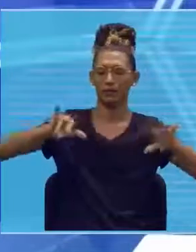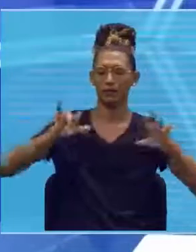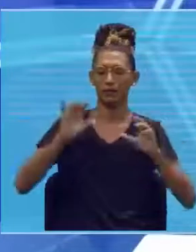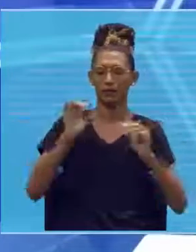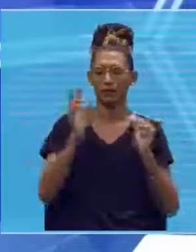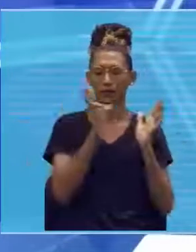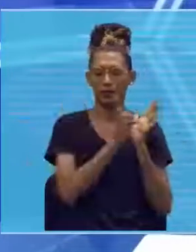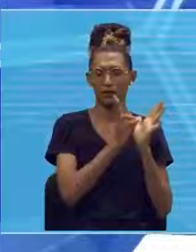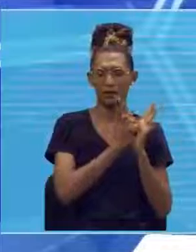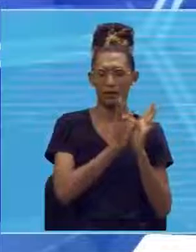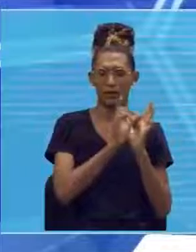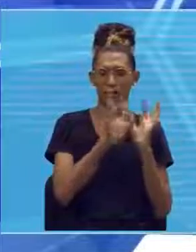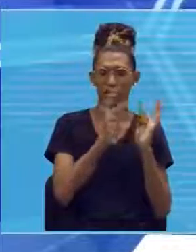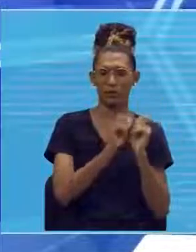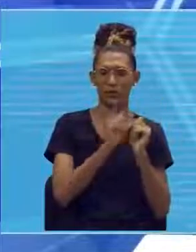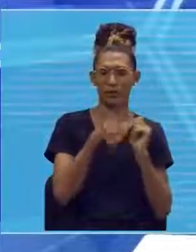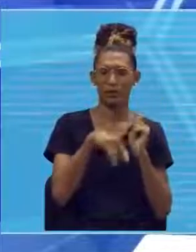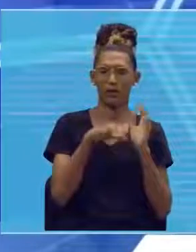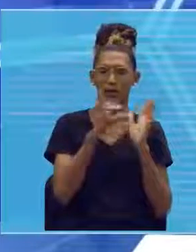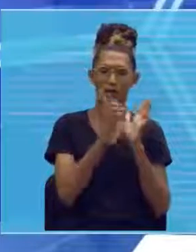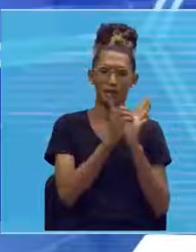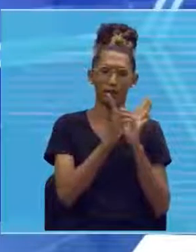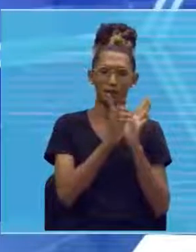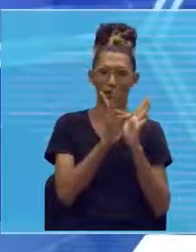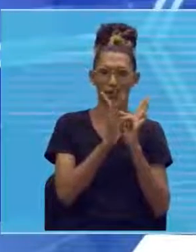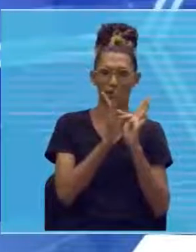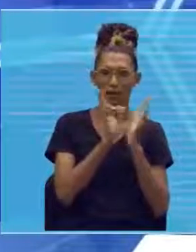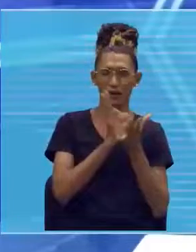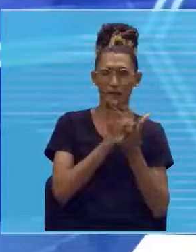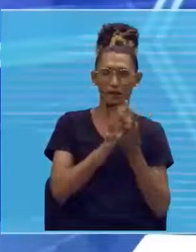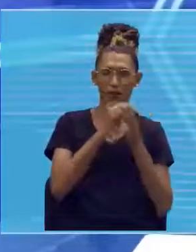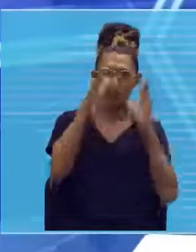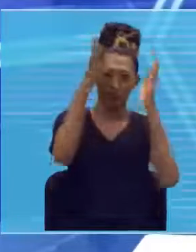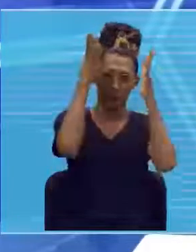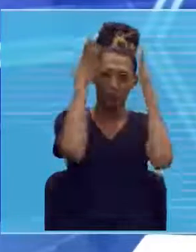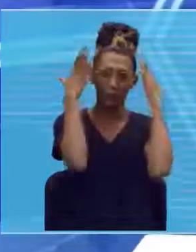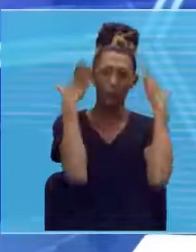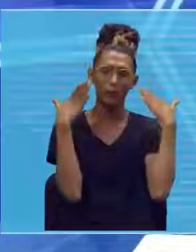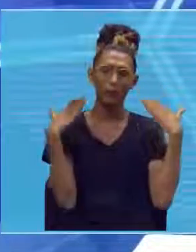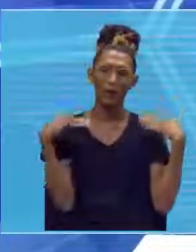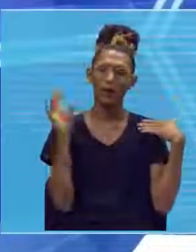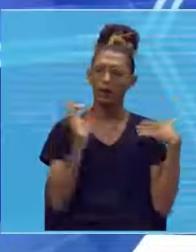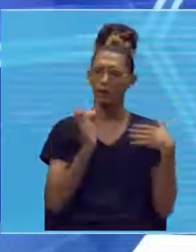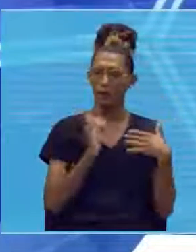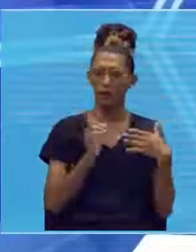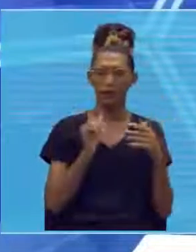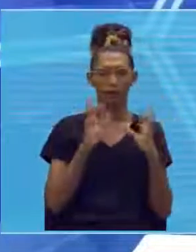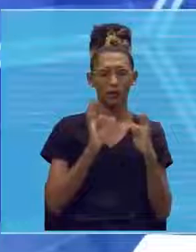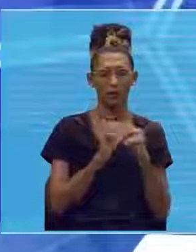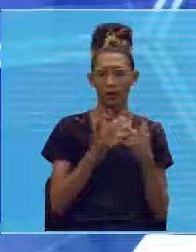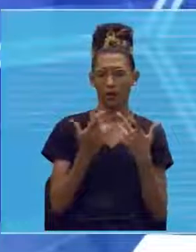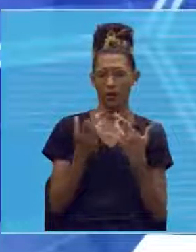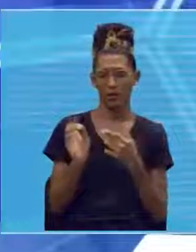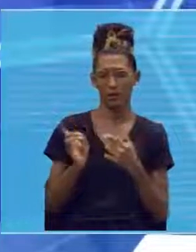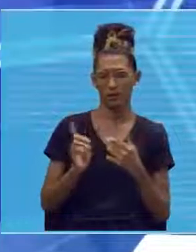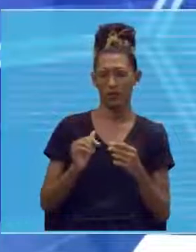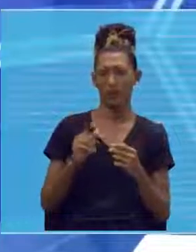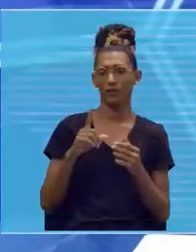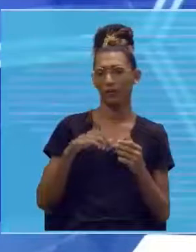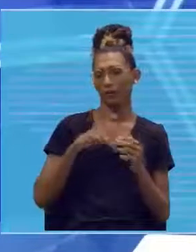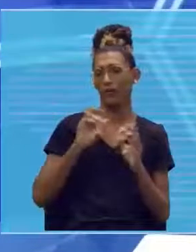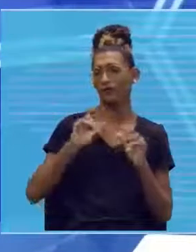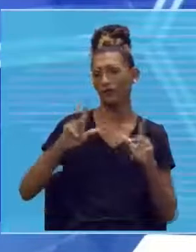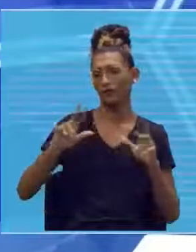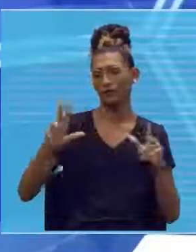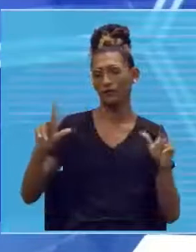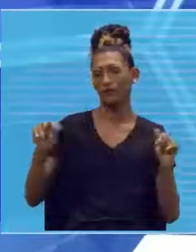todo indígena é daquela figurinha do cabelinho lisinho né Qual é enfim não é todo mundo que assim é muito diverso também